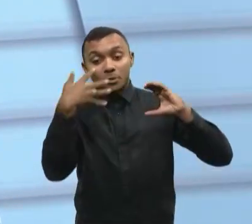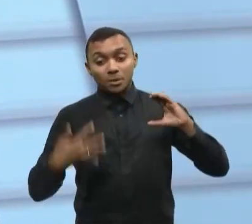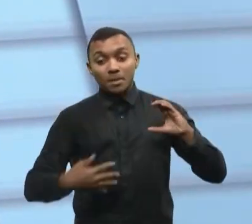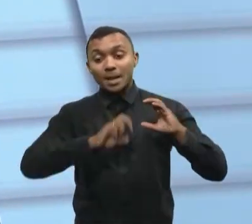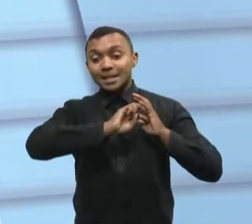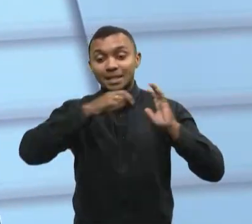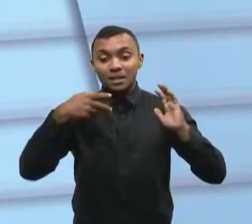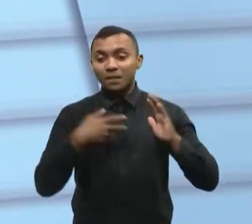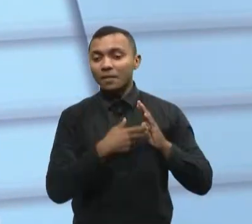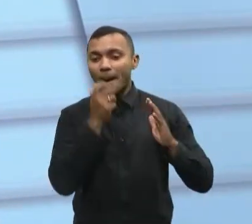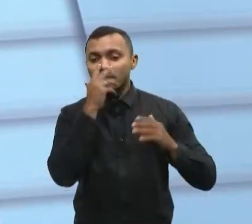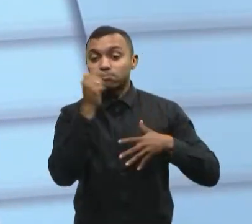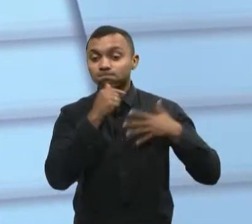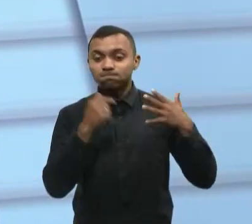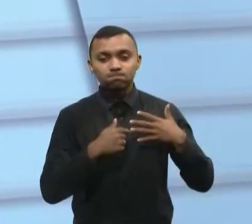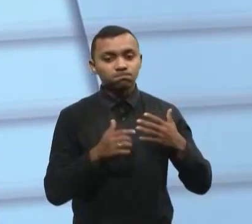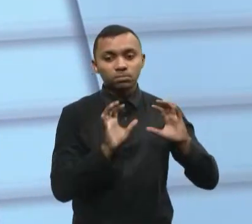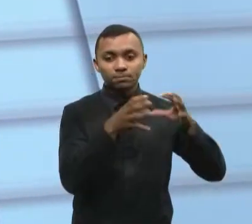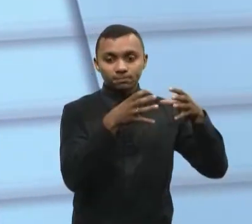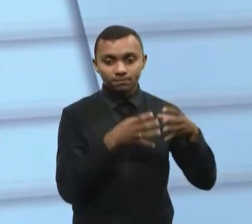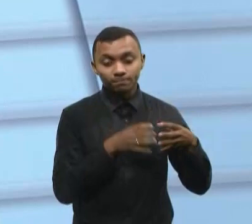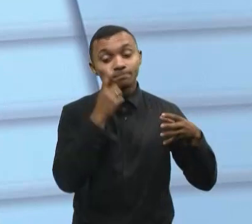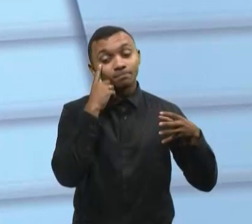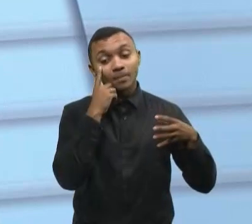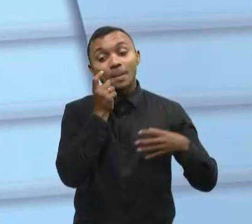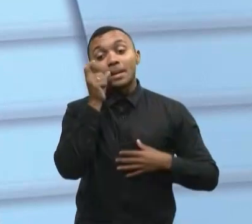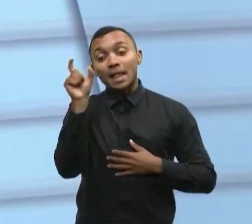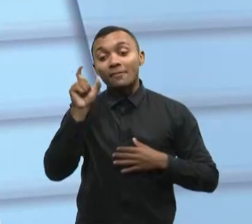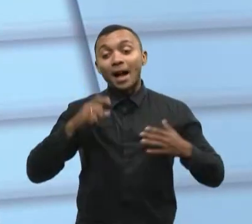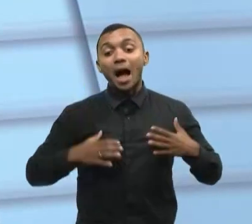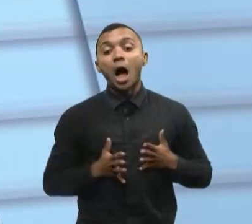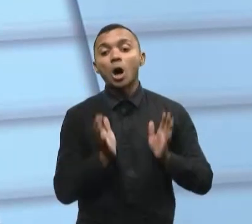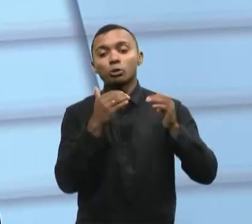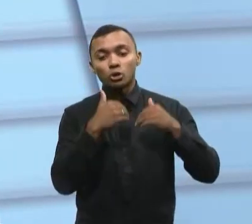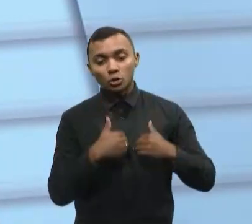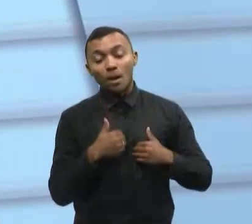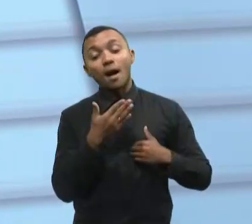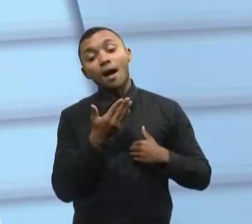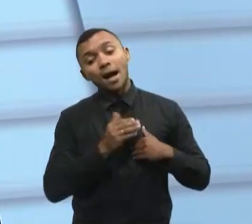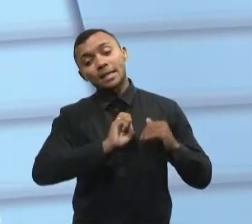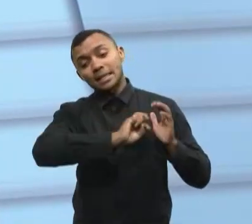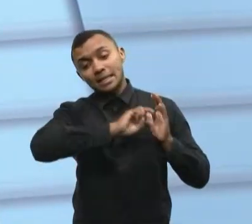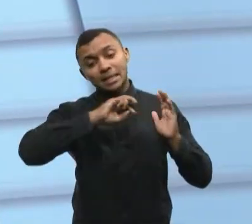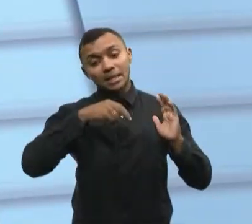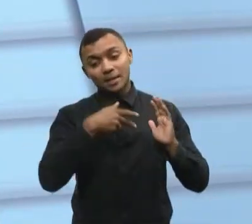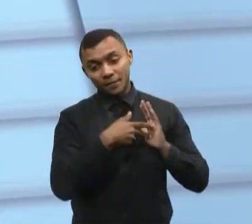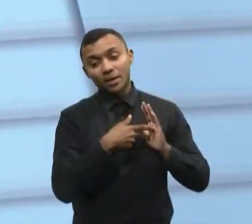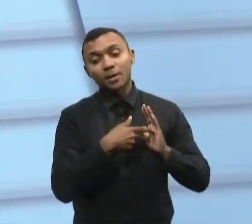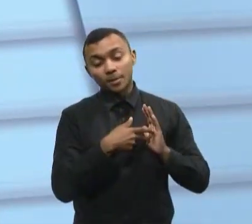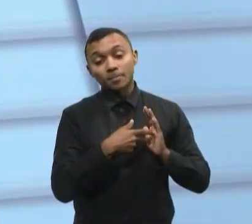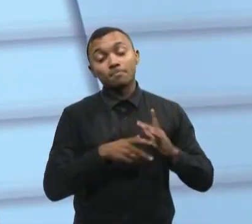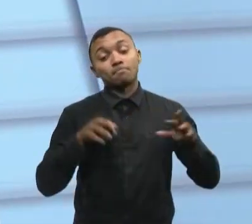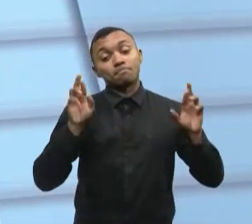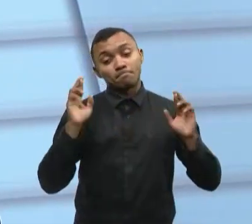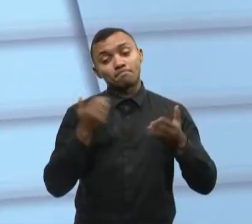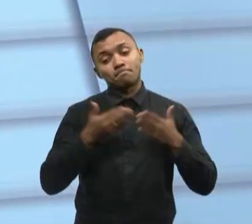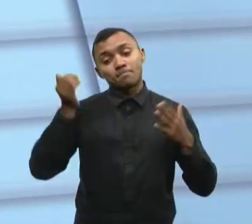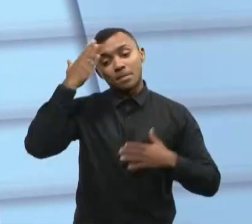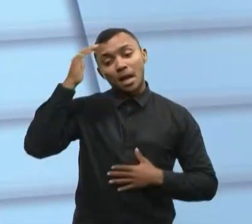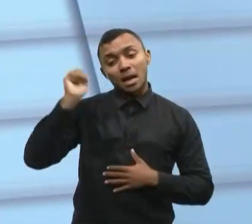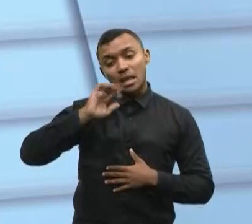conjunto bastante heterogêneo, né? Então, o próprio nome já traz que é um transtorno de um espectro, e aí o espectro a gente entende com